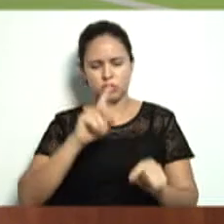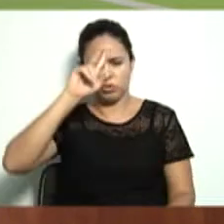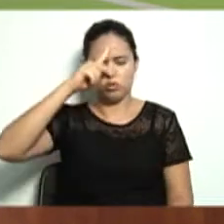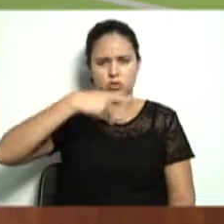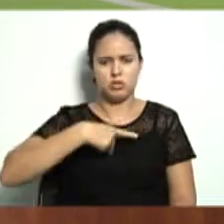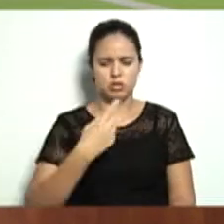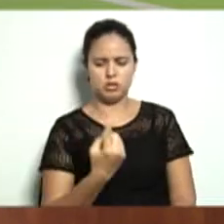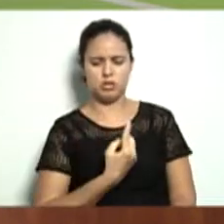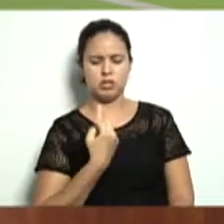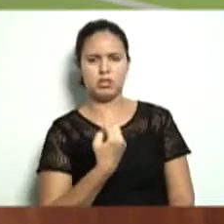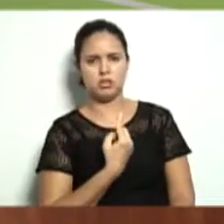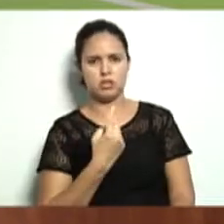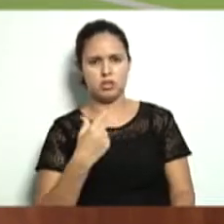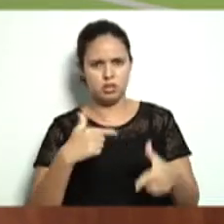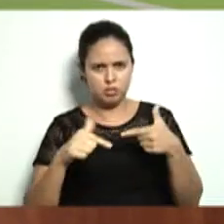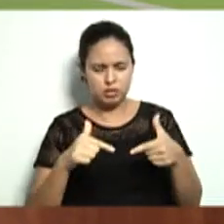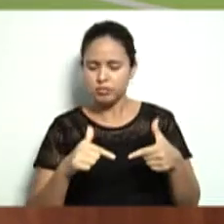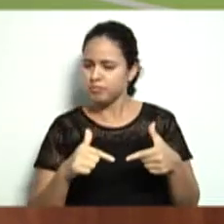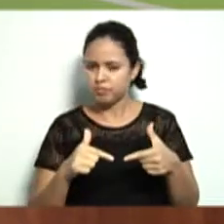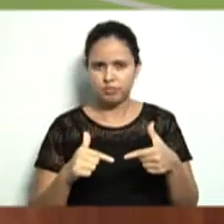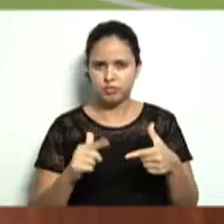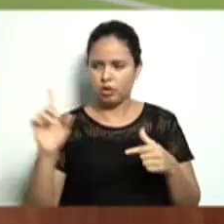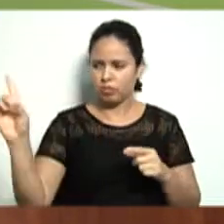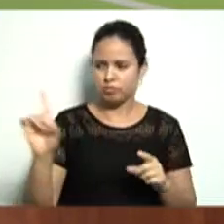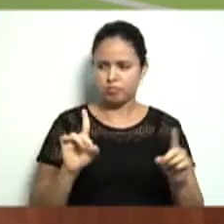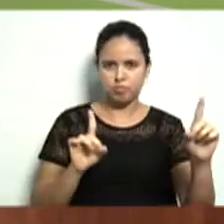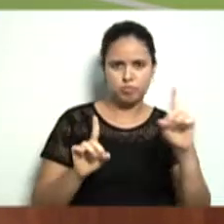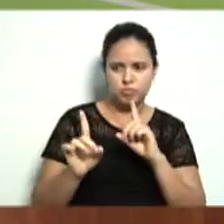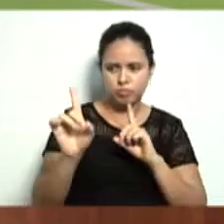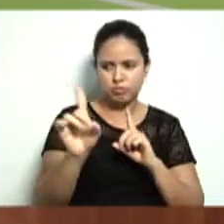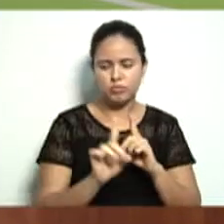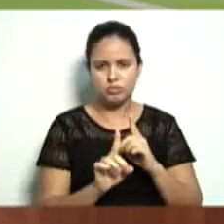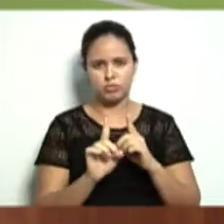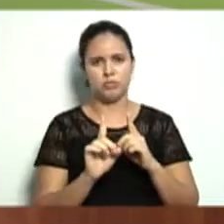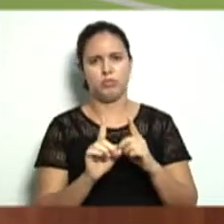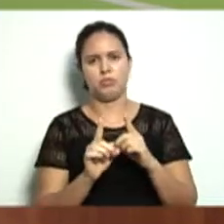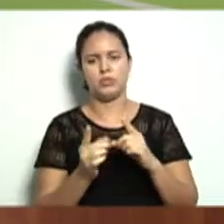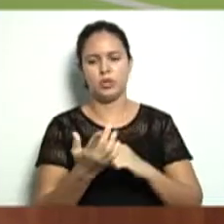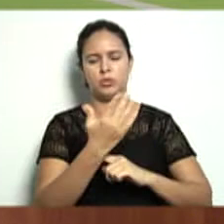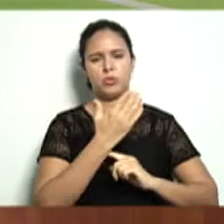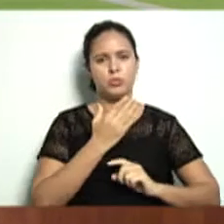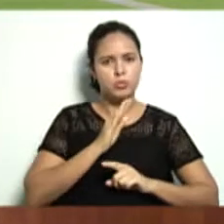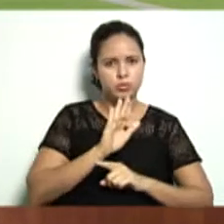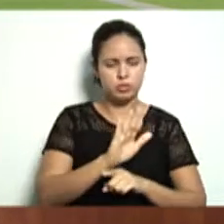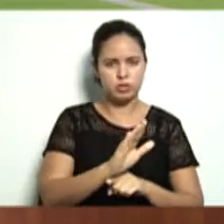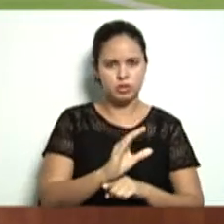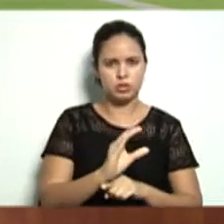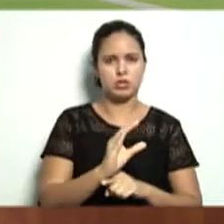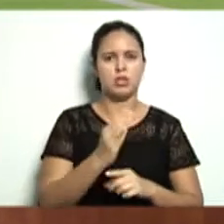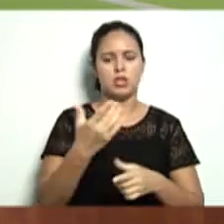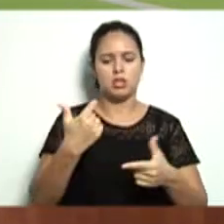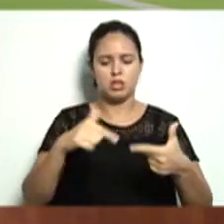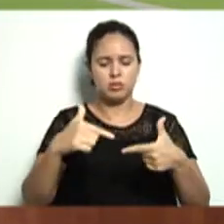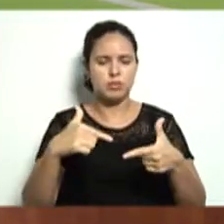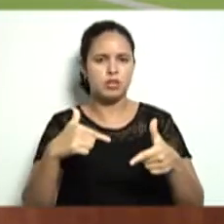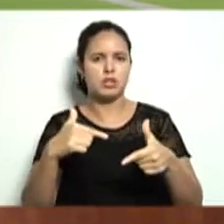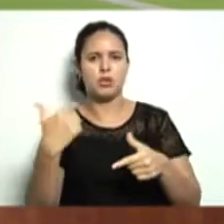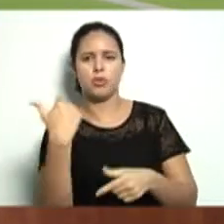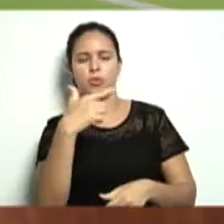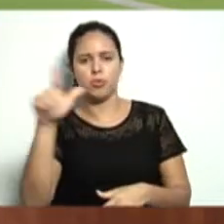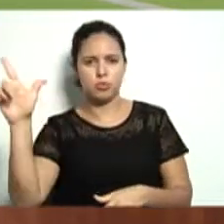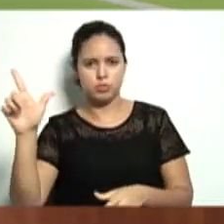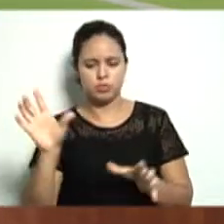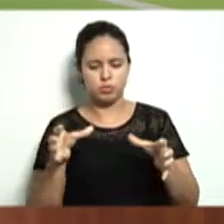Nós precisamos do outro. E aí eu pergunto para vocês, como a gente pode trabalhar com o outro? Como a gente pode trabalhar